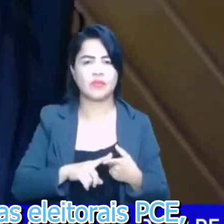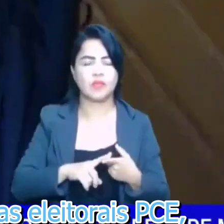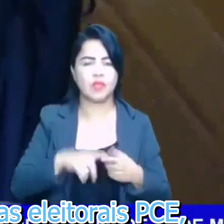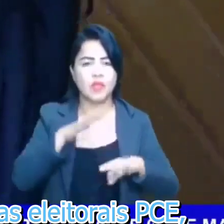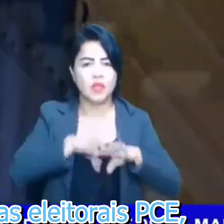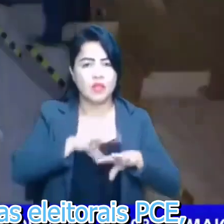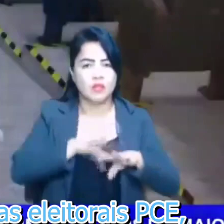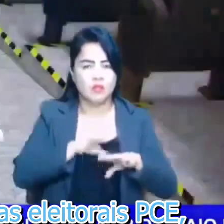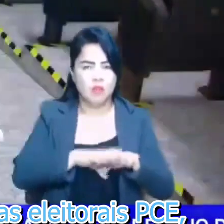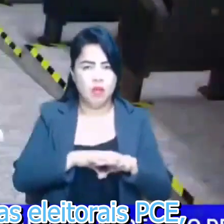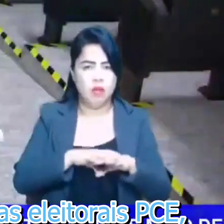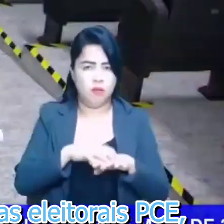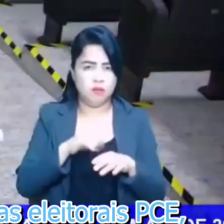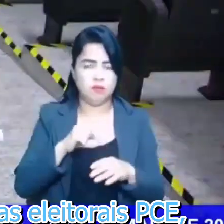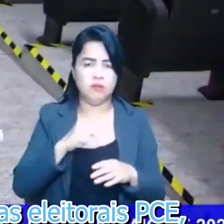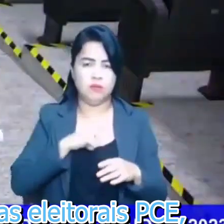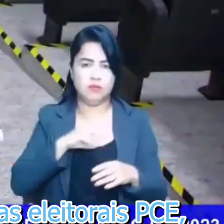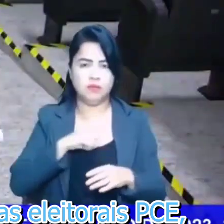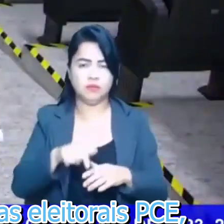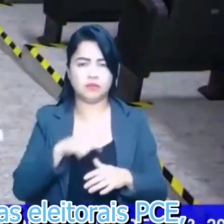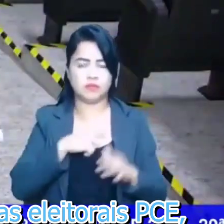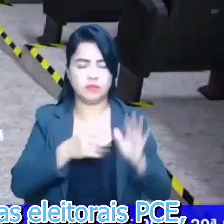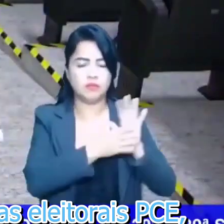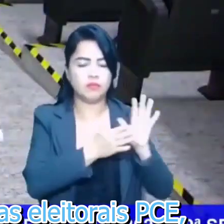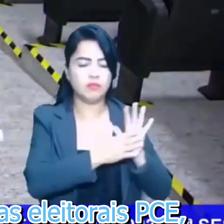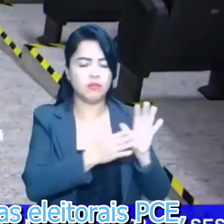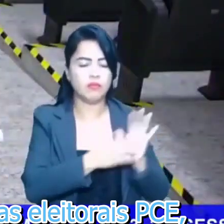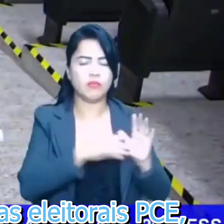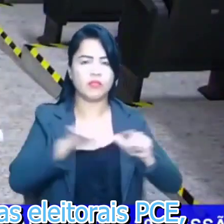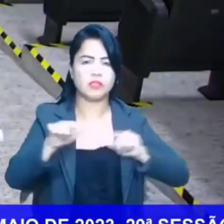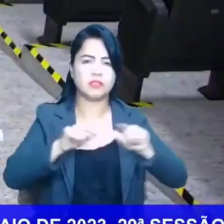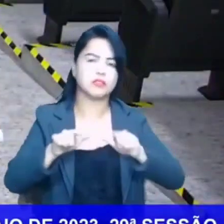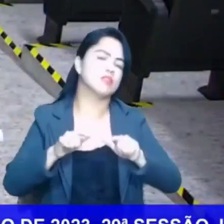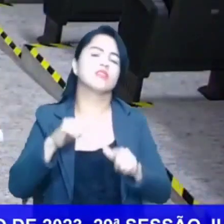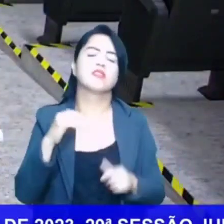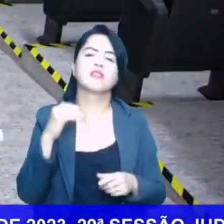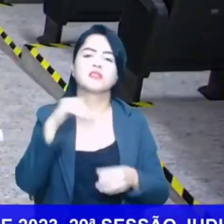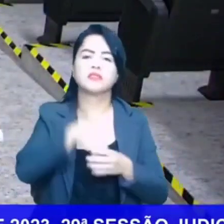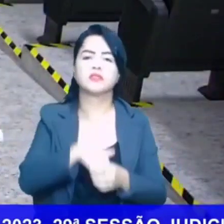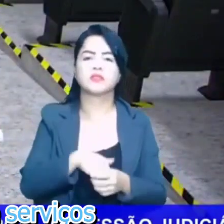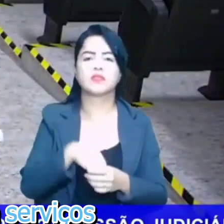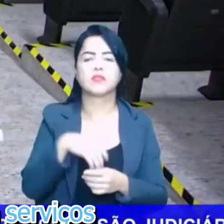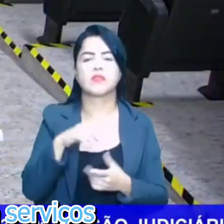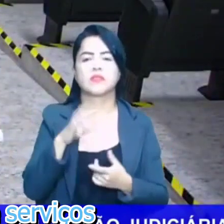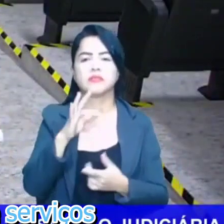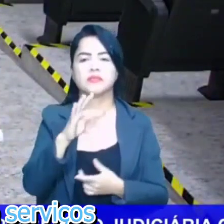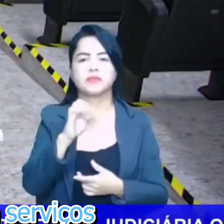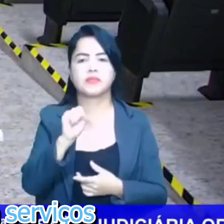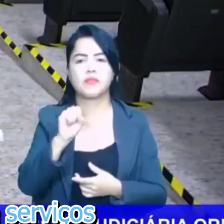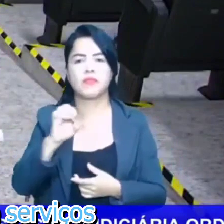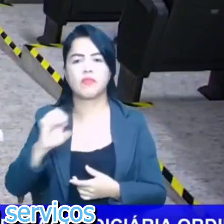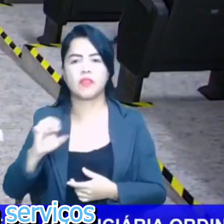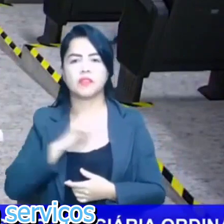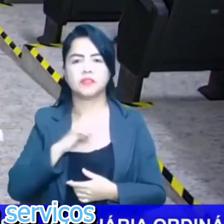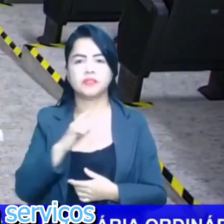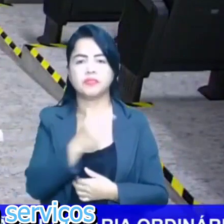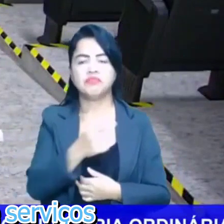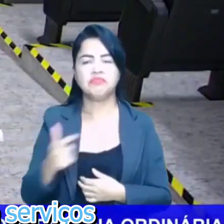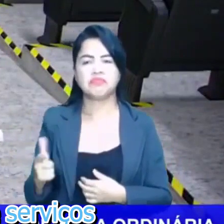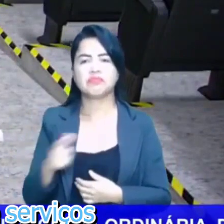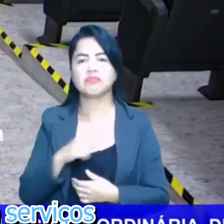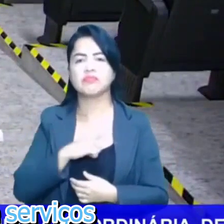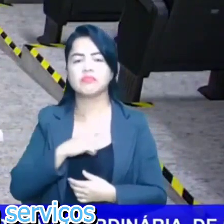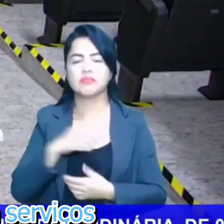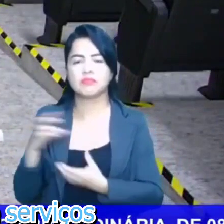do seu computador à sua frente. No Dr. registro Orlando do Sistema de Prestação de Contas Eleitorais, PCE, fotoga, usa óculos, por esses não, tem cabelo não escuro, mais